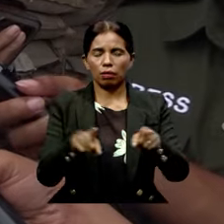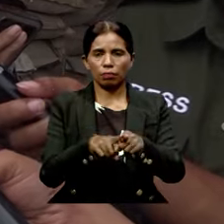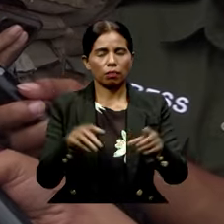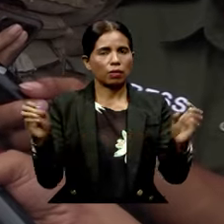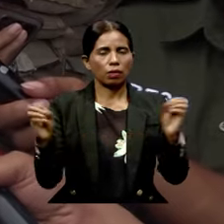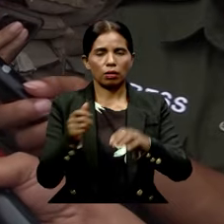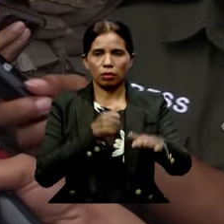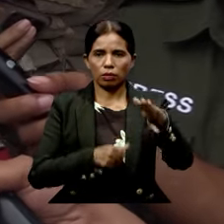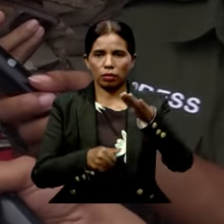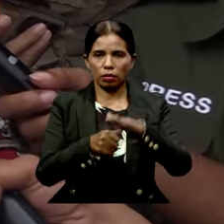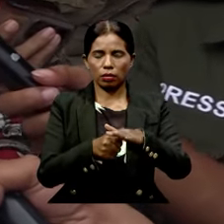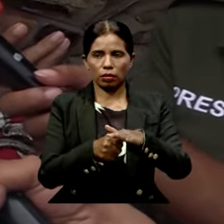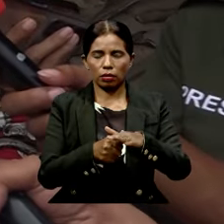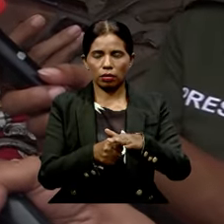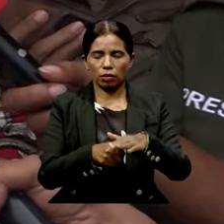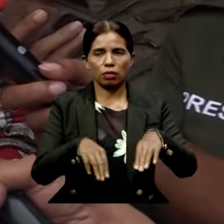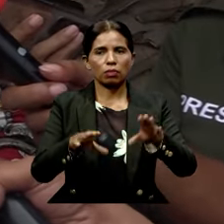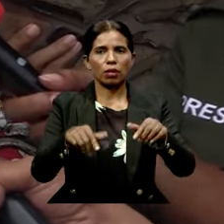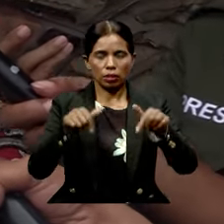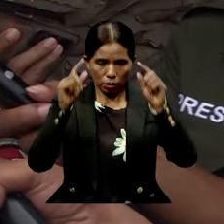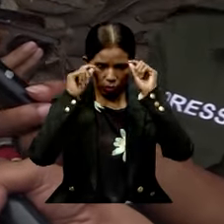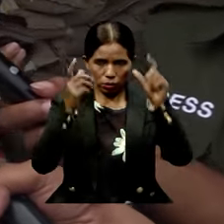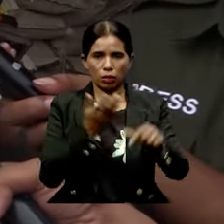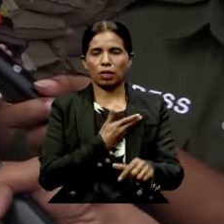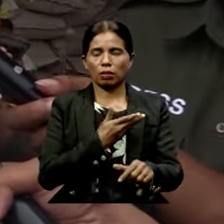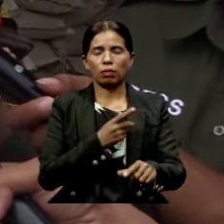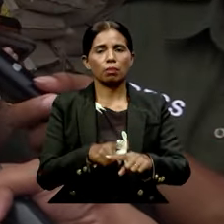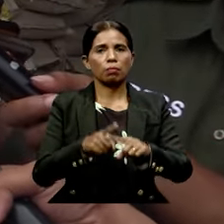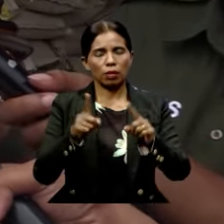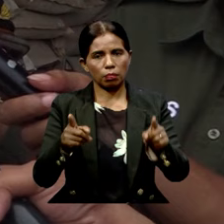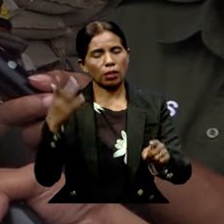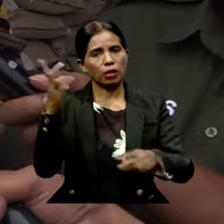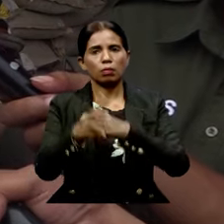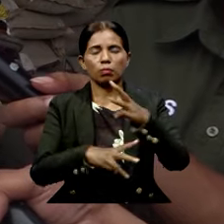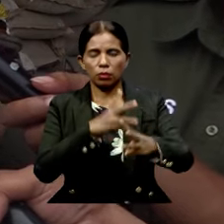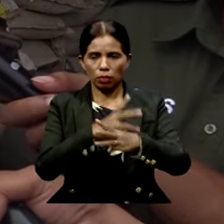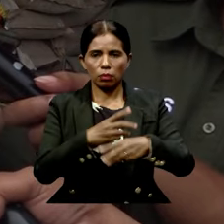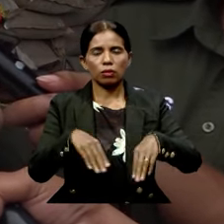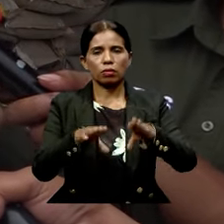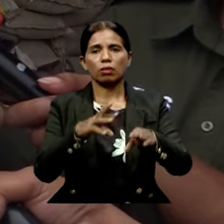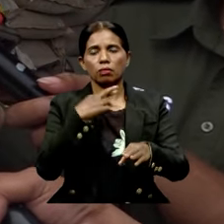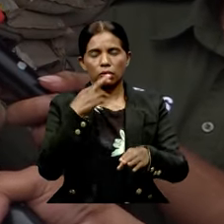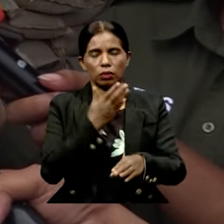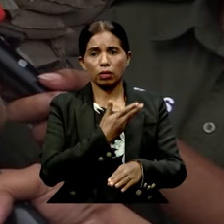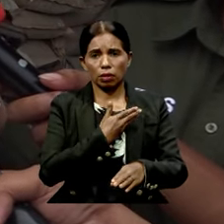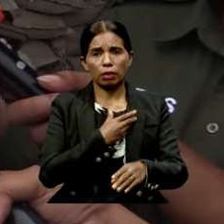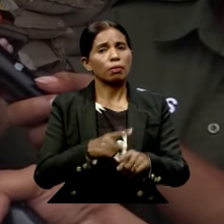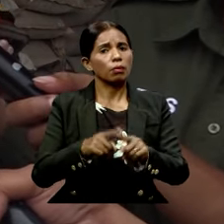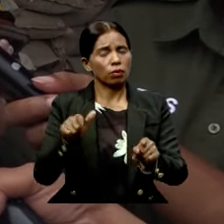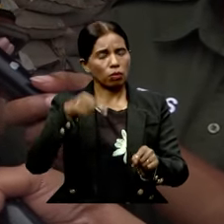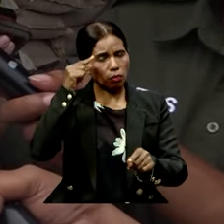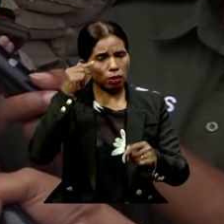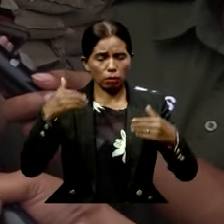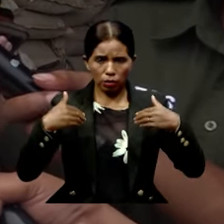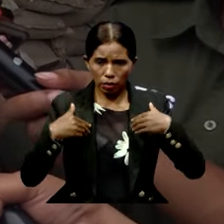segredo, e da kata preço, né? Lá o acontece o timor, né? Global e mundial, mas bem, governo e obrigação para o